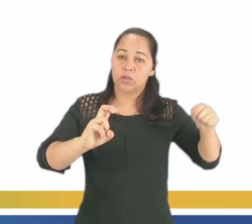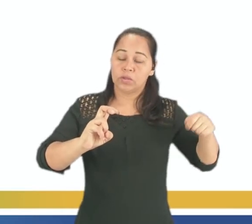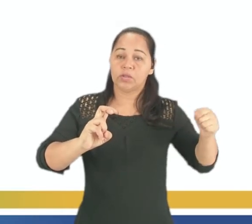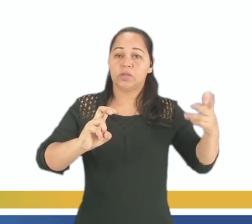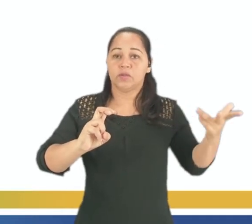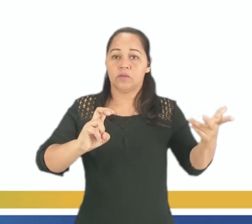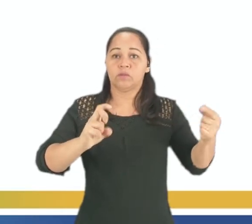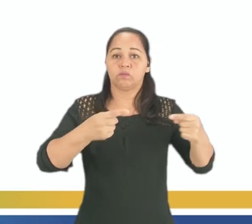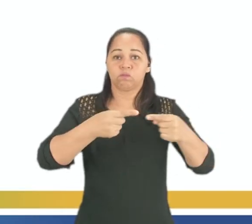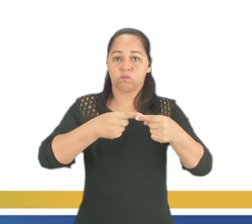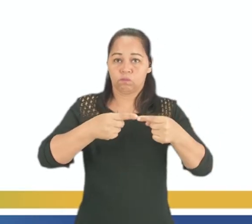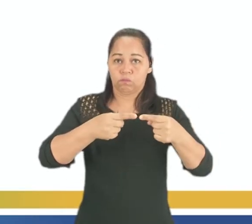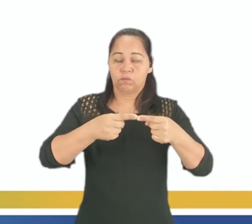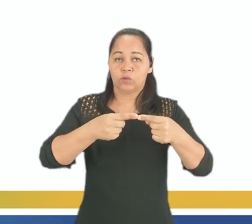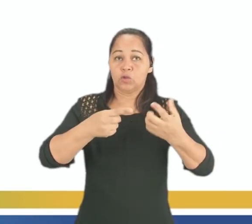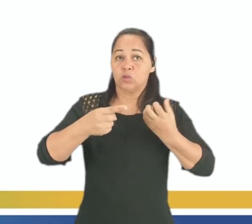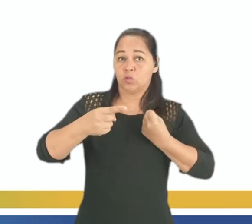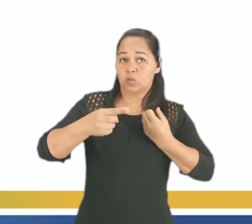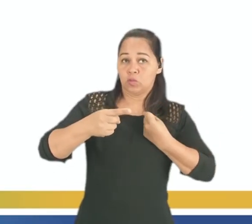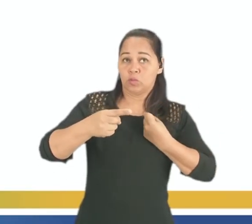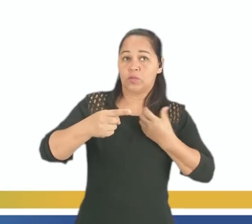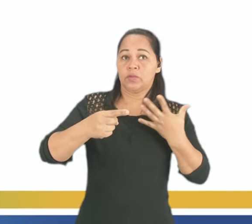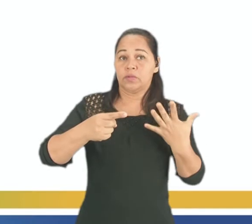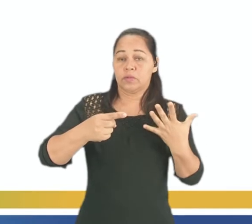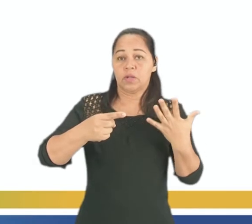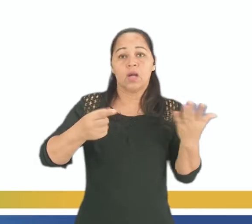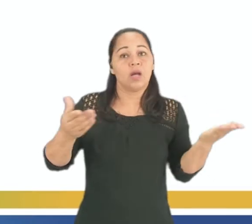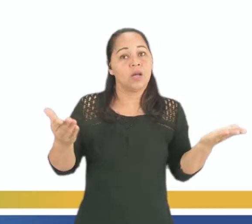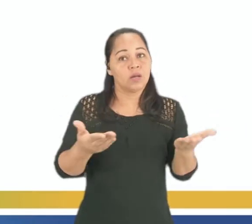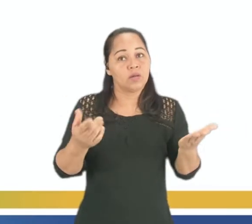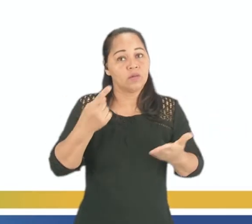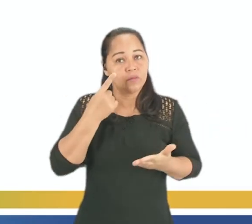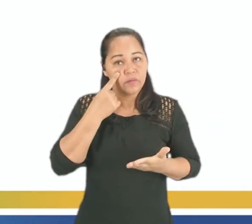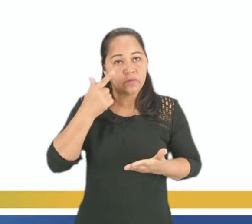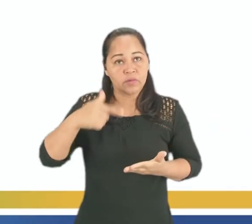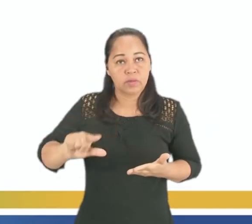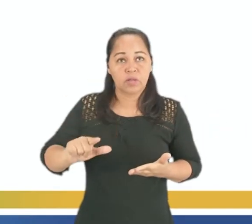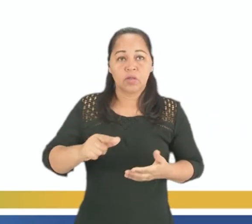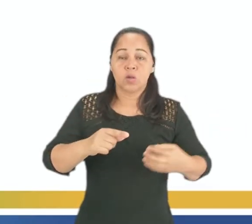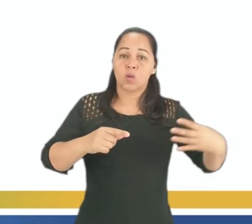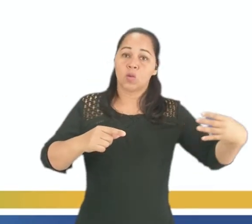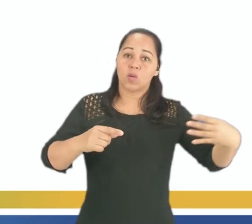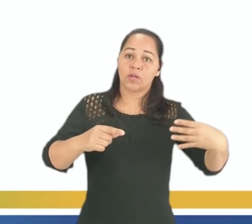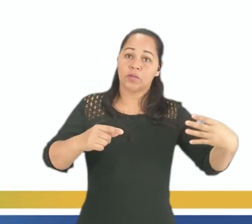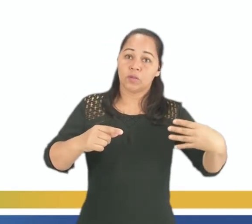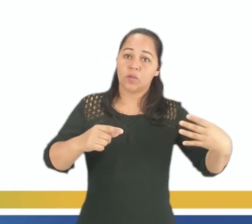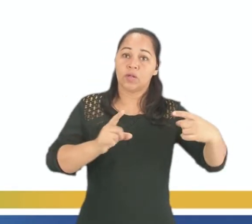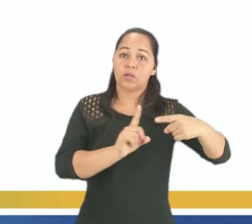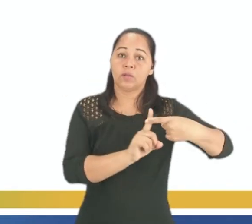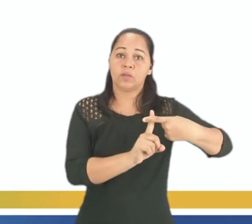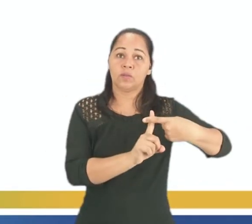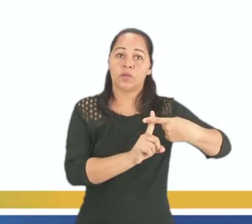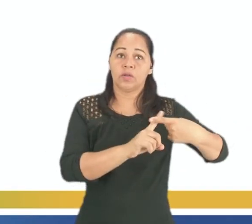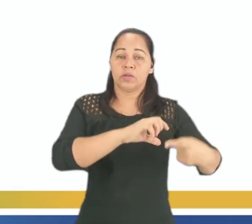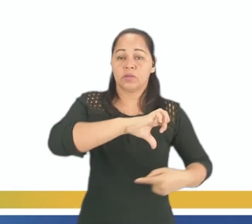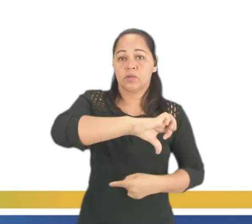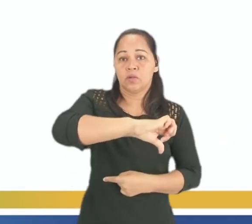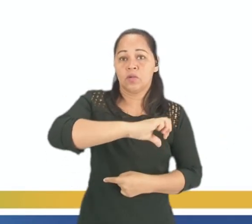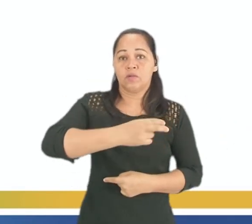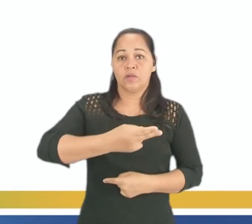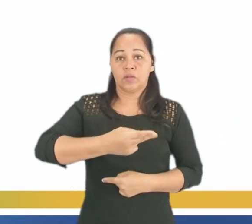satisfaça essa igualdade. Então, verificaremos se esse resultado está correto. 2 vezes 22 é igual